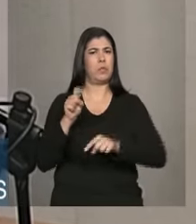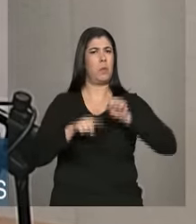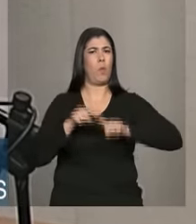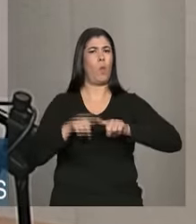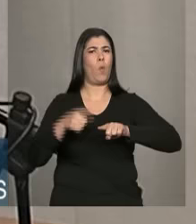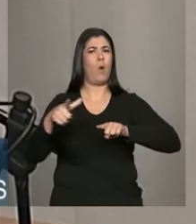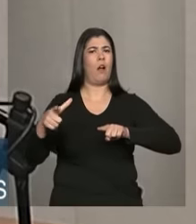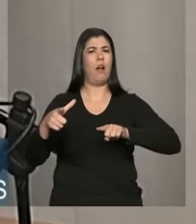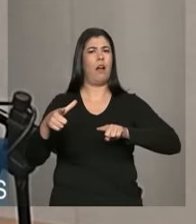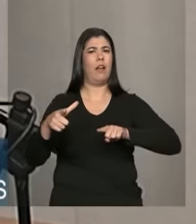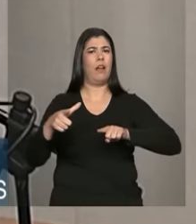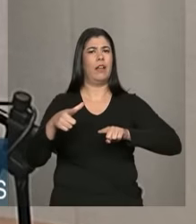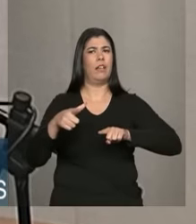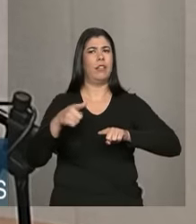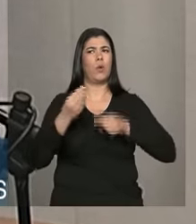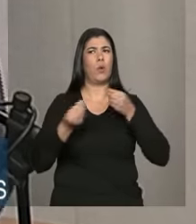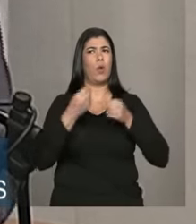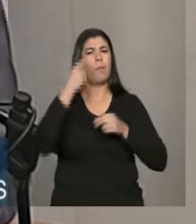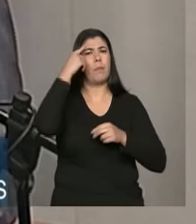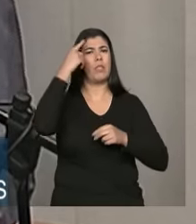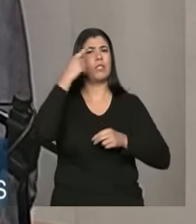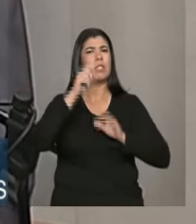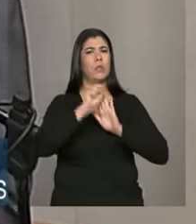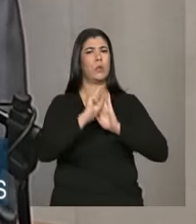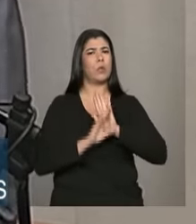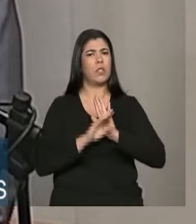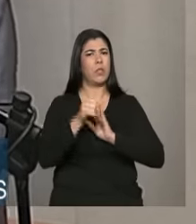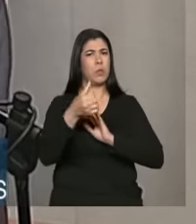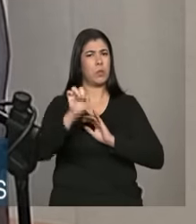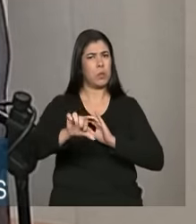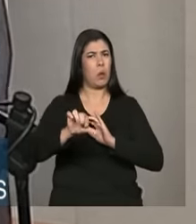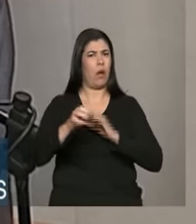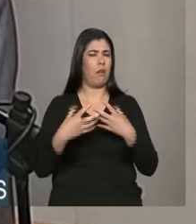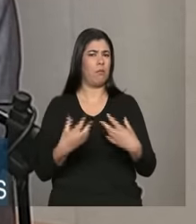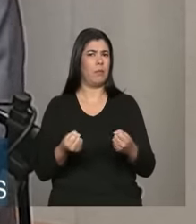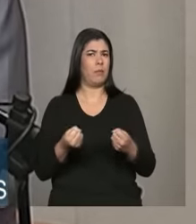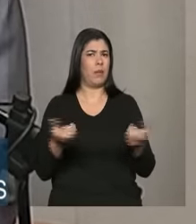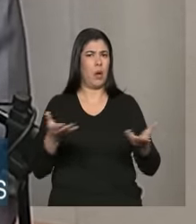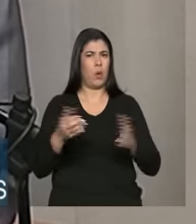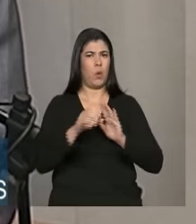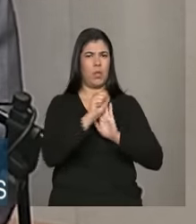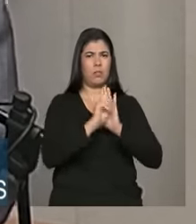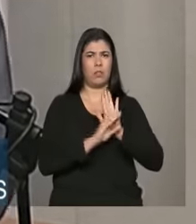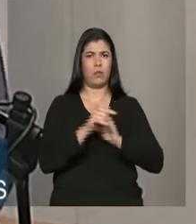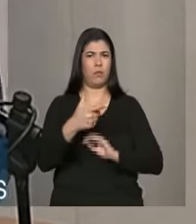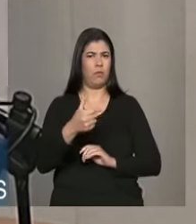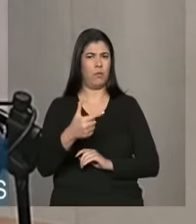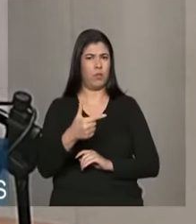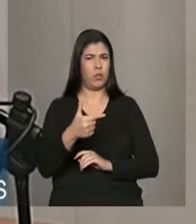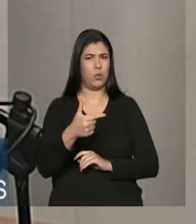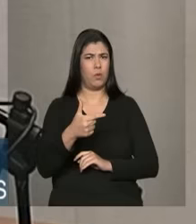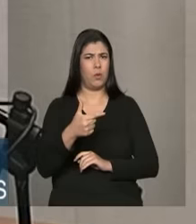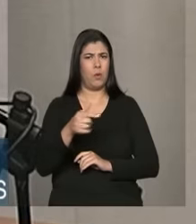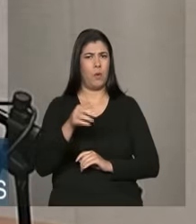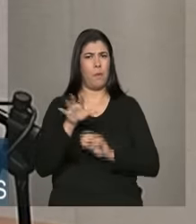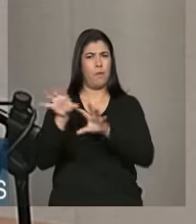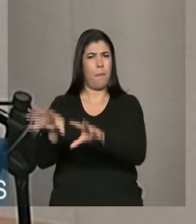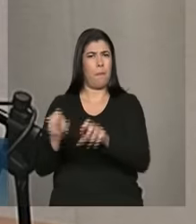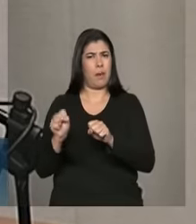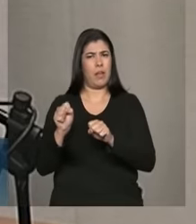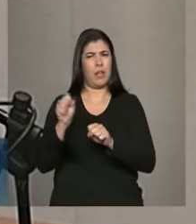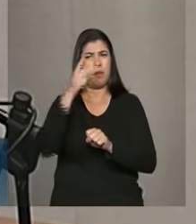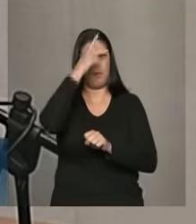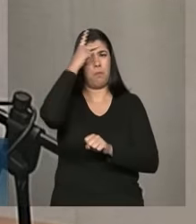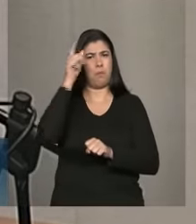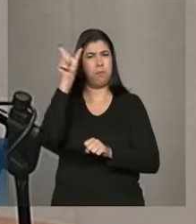talvez impensável no século XIX mas no século XX imaginar que pessoa sejam ou assumam a